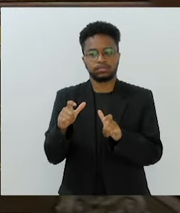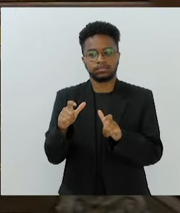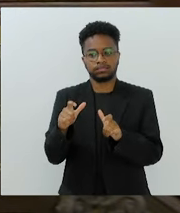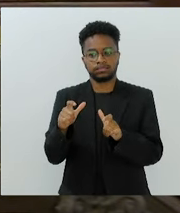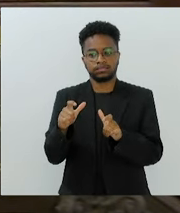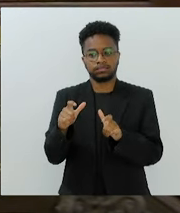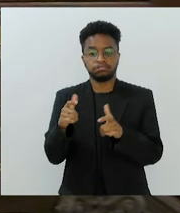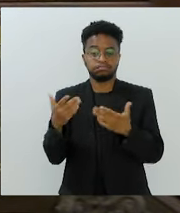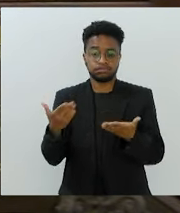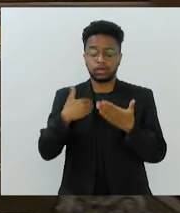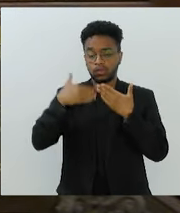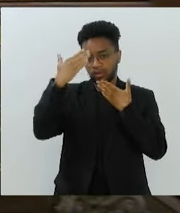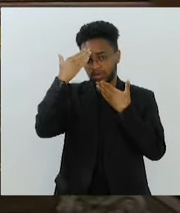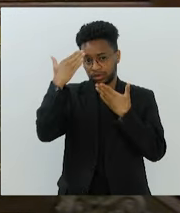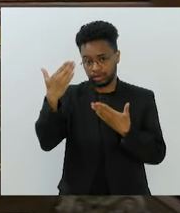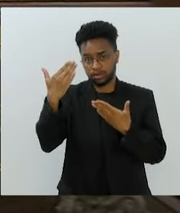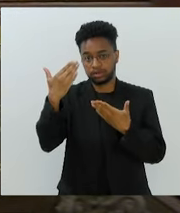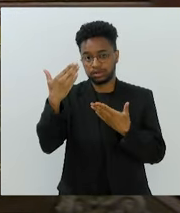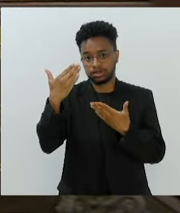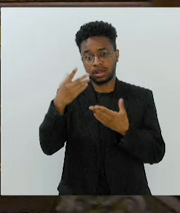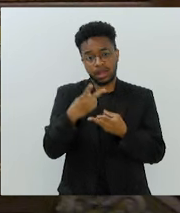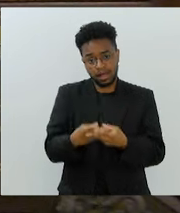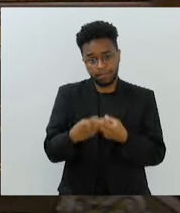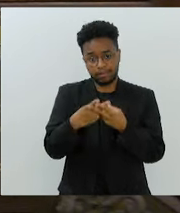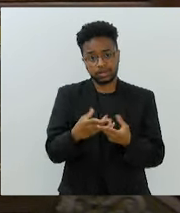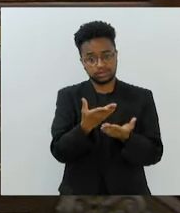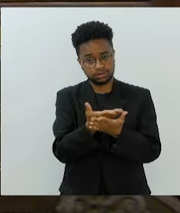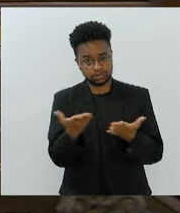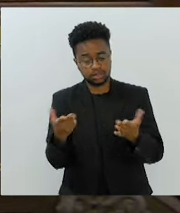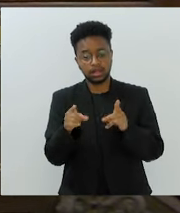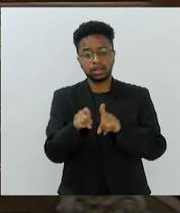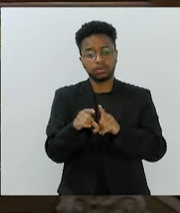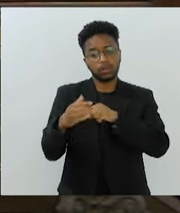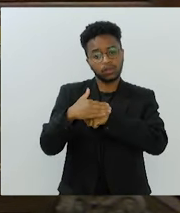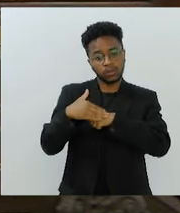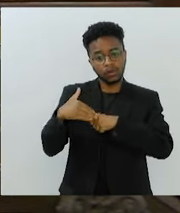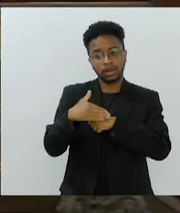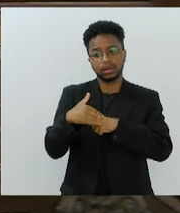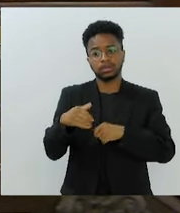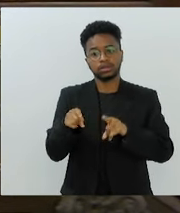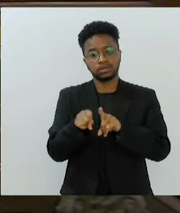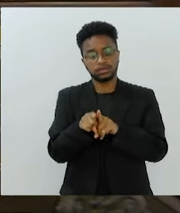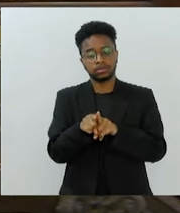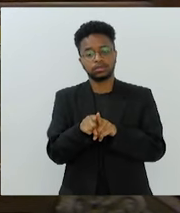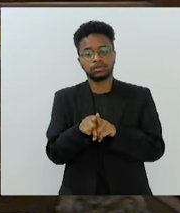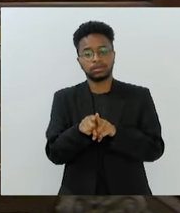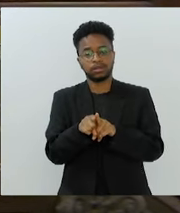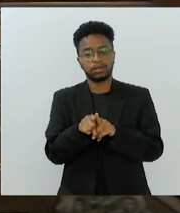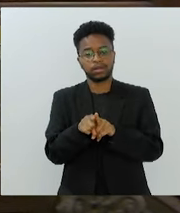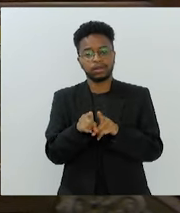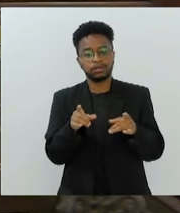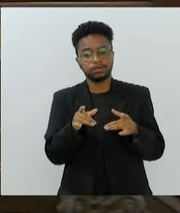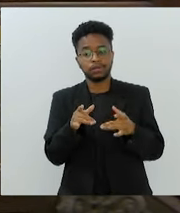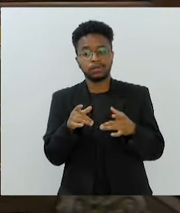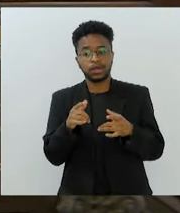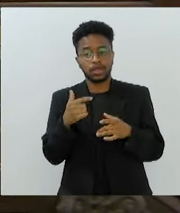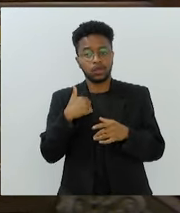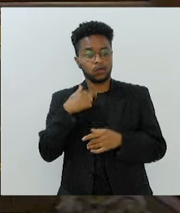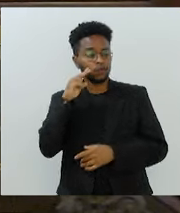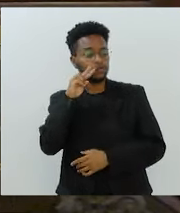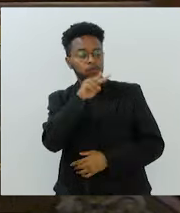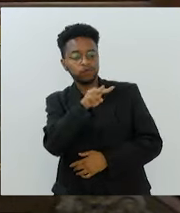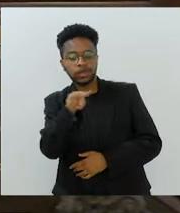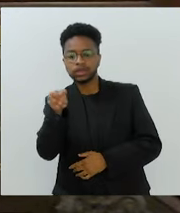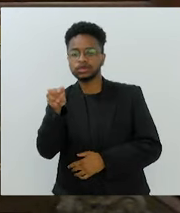Eu agradeço a paciência, a gentileza e o carinho com que daqui de cima eu vejo